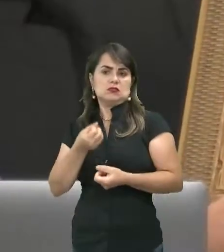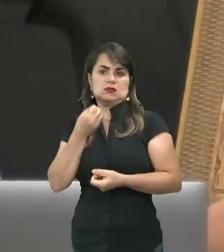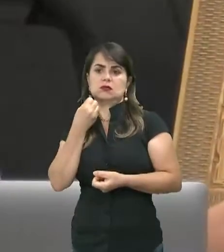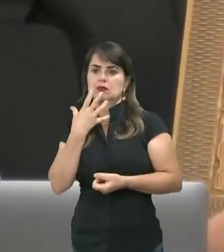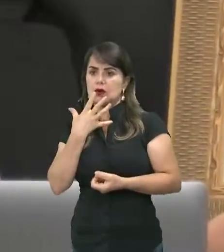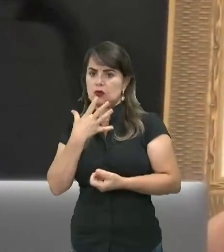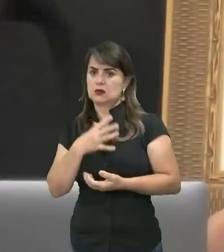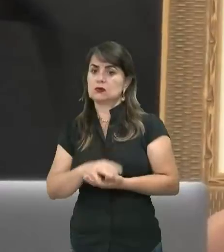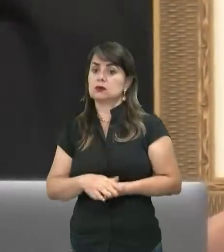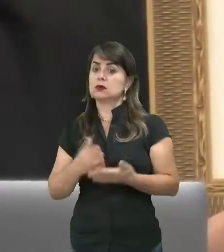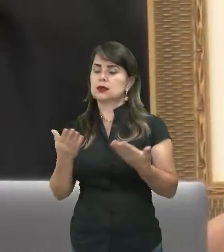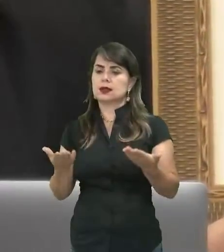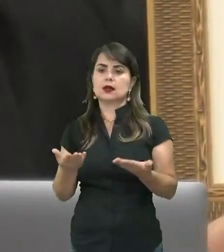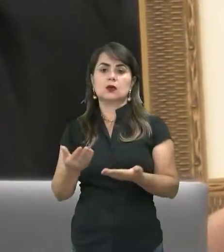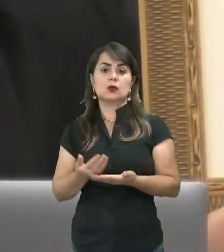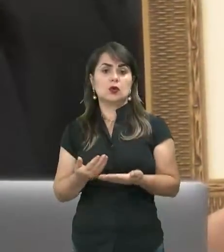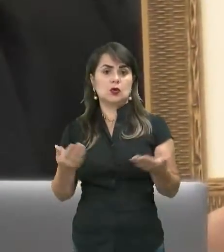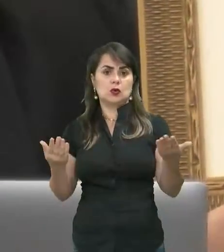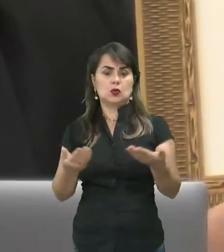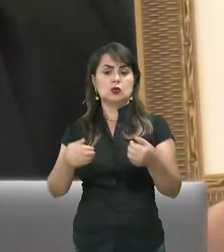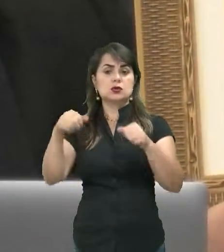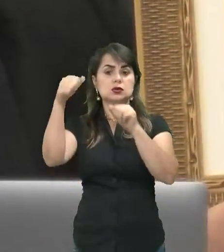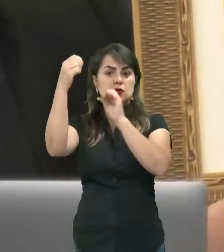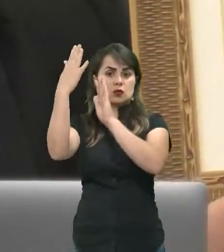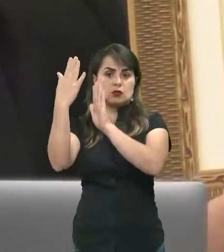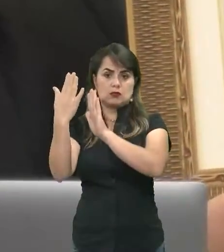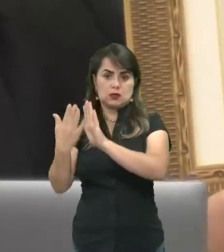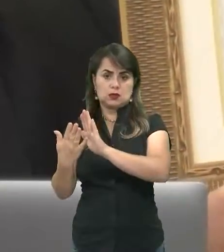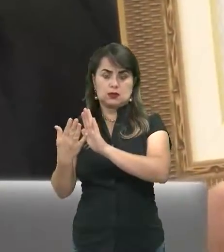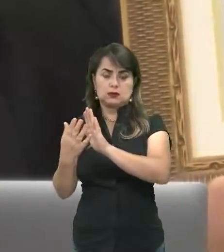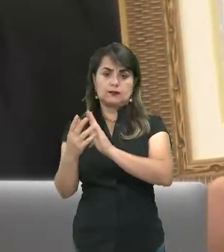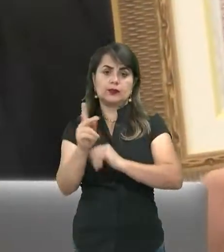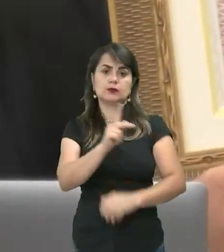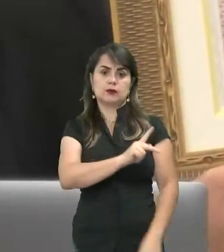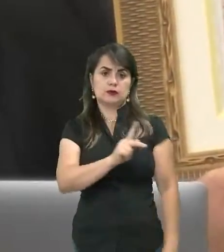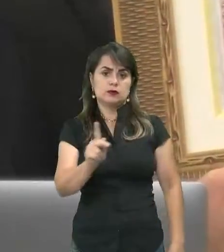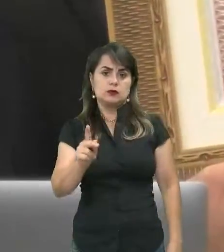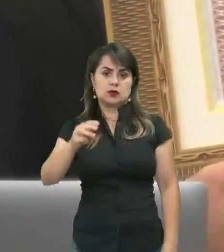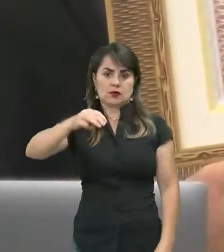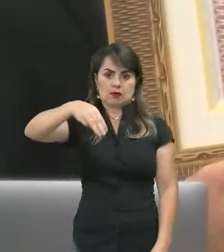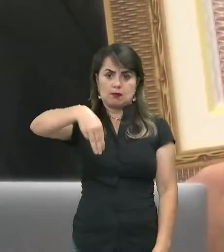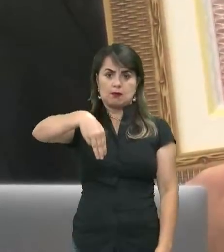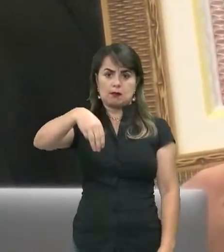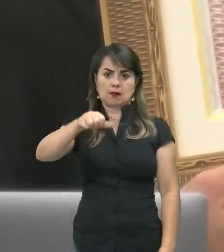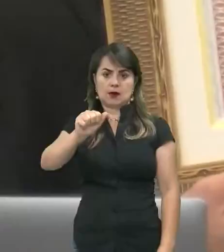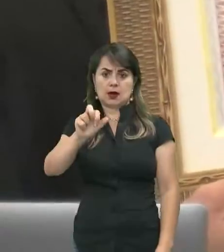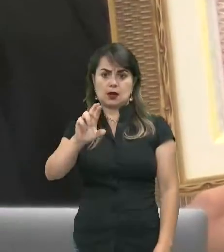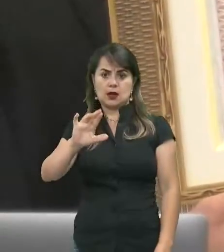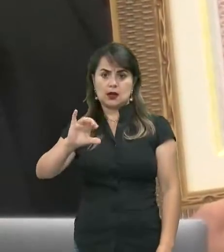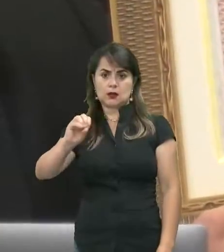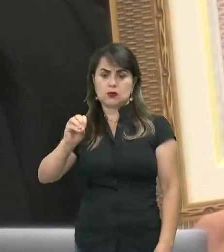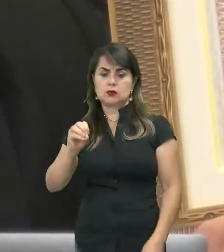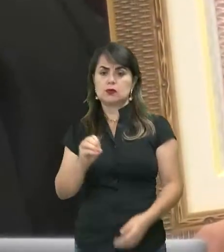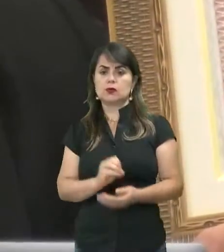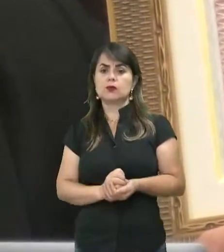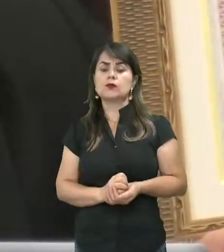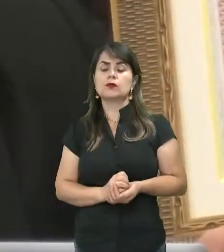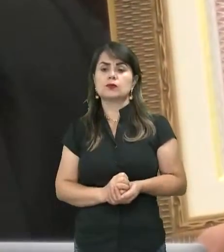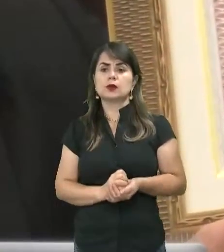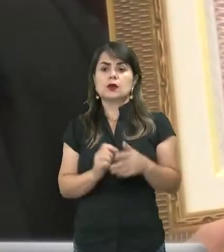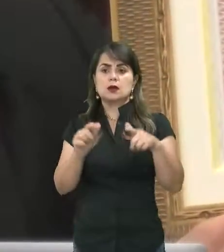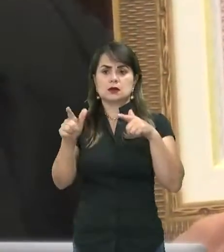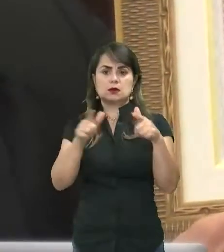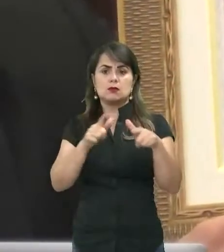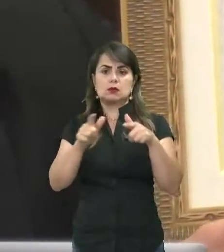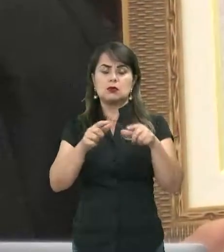homenageamos o vereador professor Mário Coraine Júnior, decano dessa casa, que por 20 anos aqui